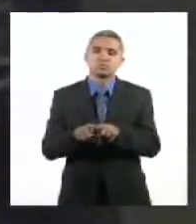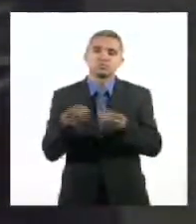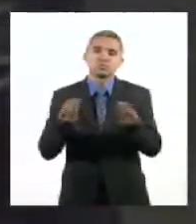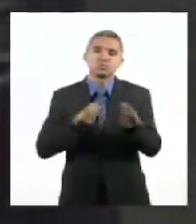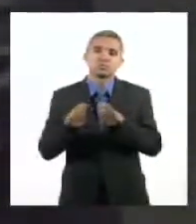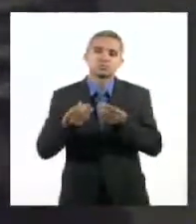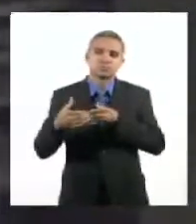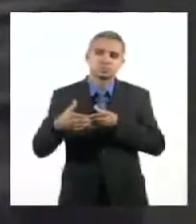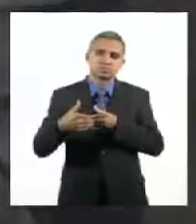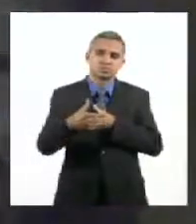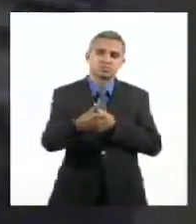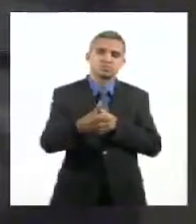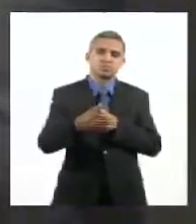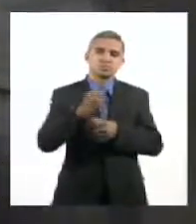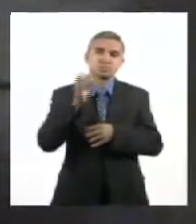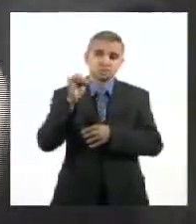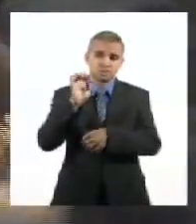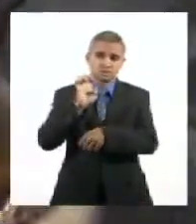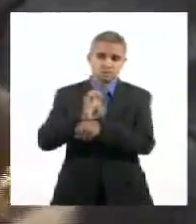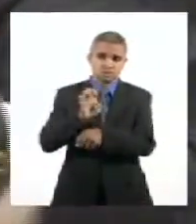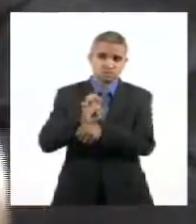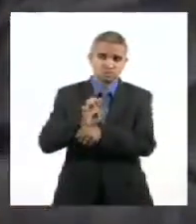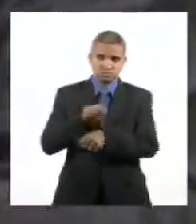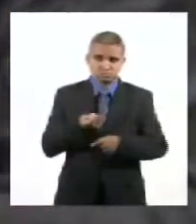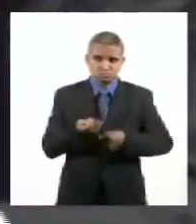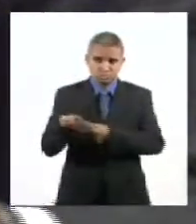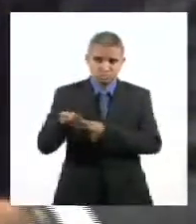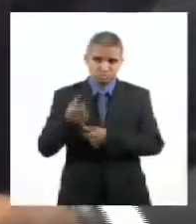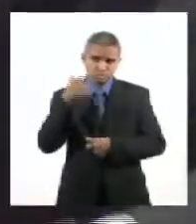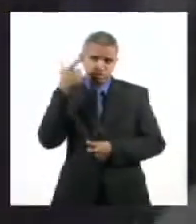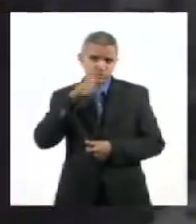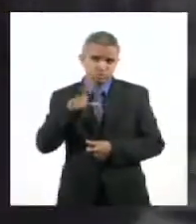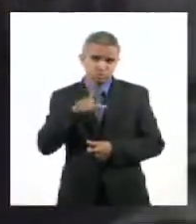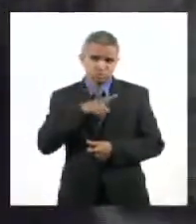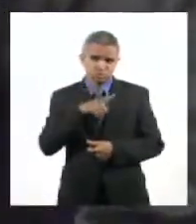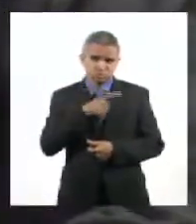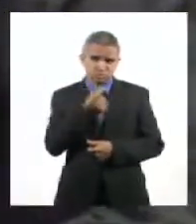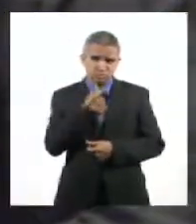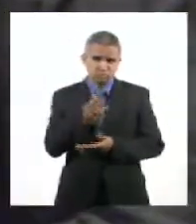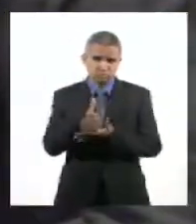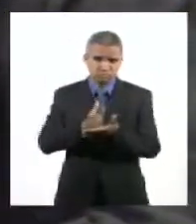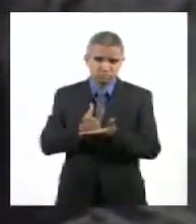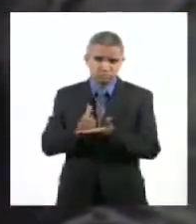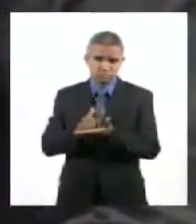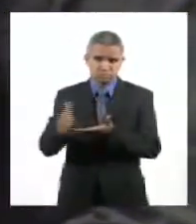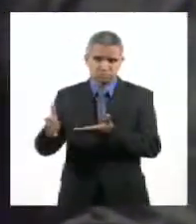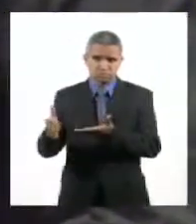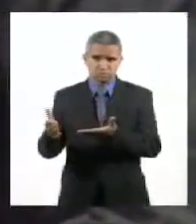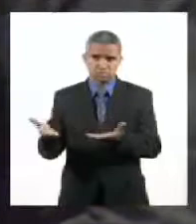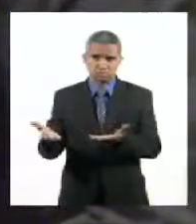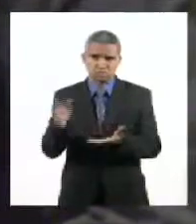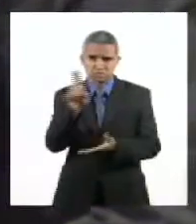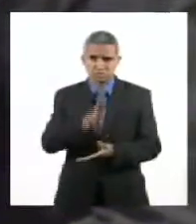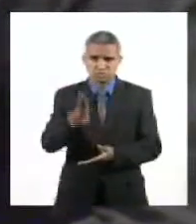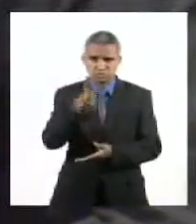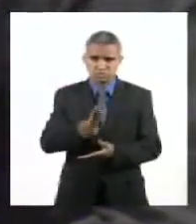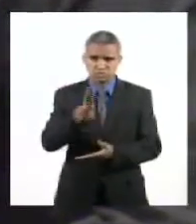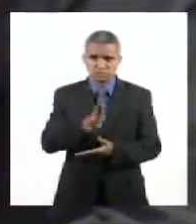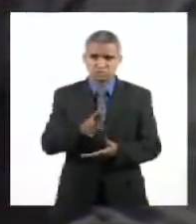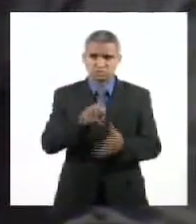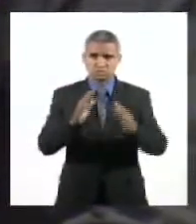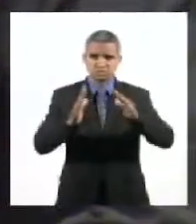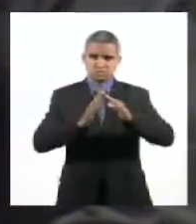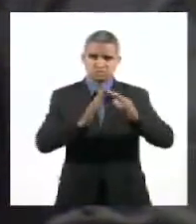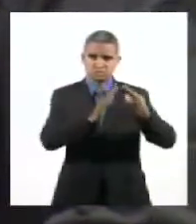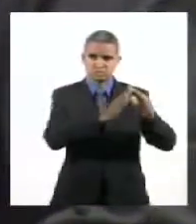o Estado está tendo algum benefício com relação a esses imóveis? Existe algum pagamento pelo uso desses imóveis? Então, nós